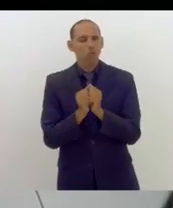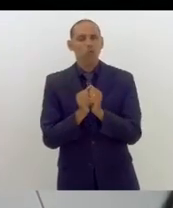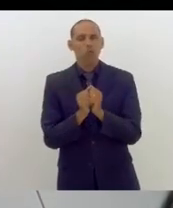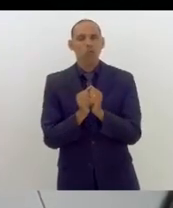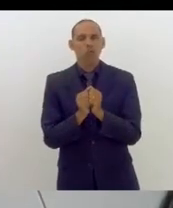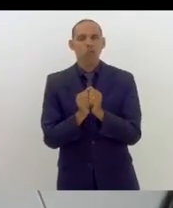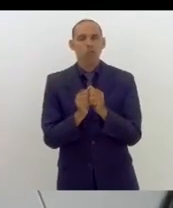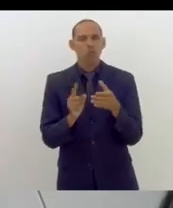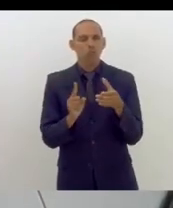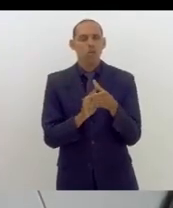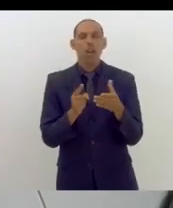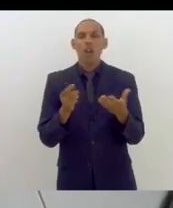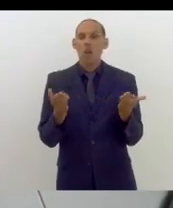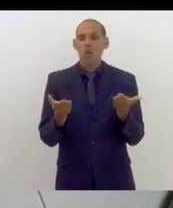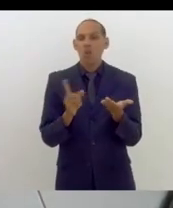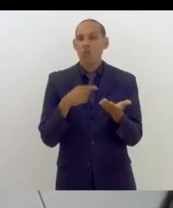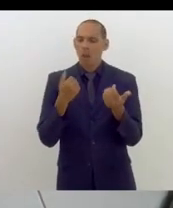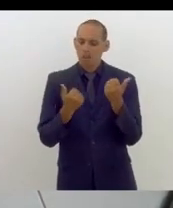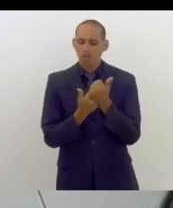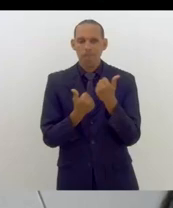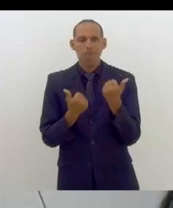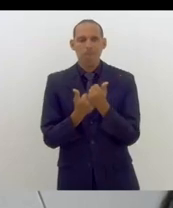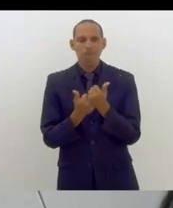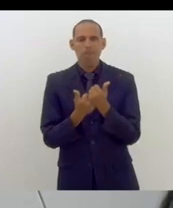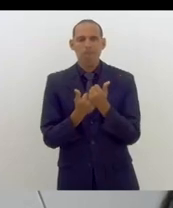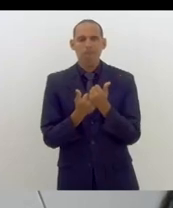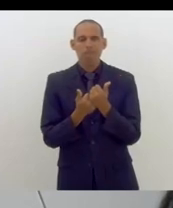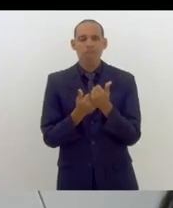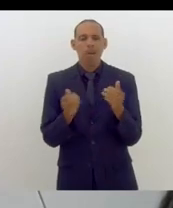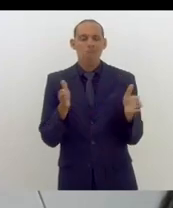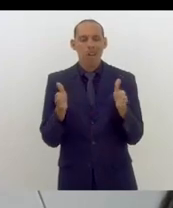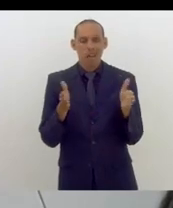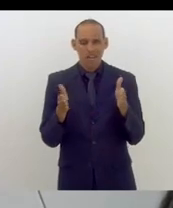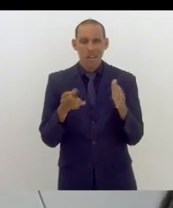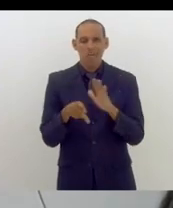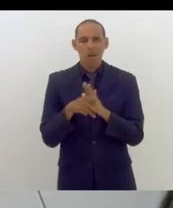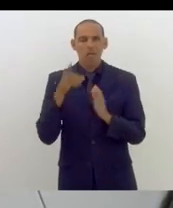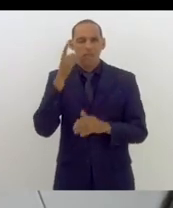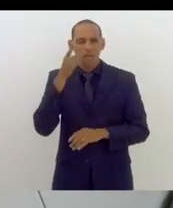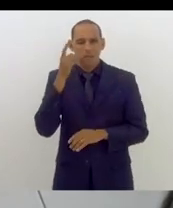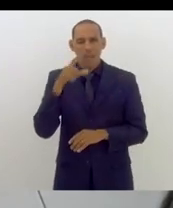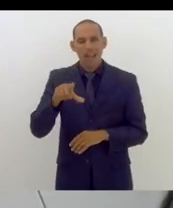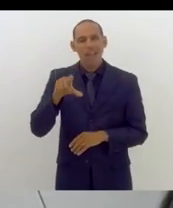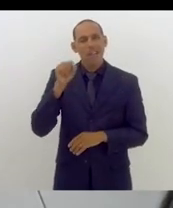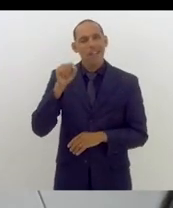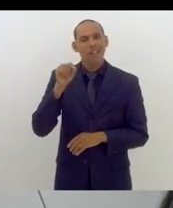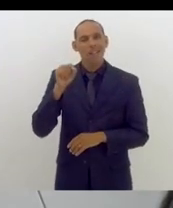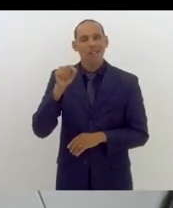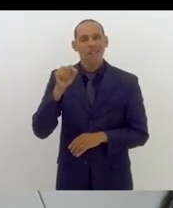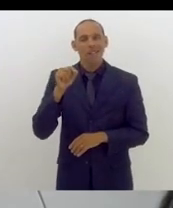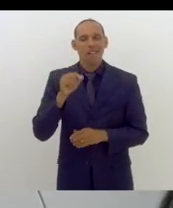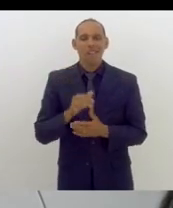nós estamos como apoiadores do mandato fazendo uma menção da deputada Eleita